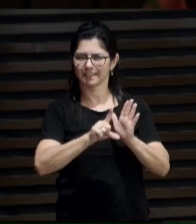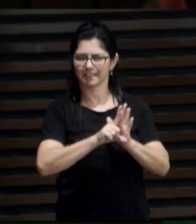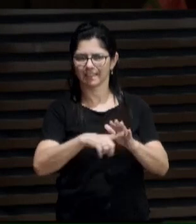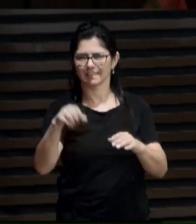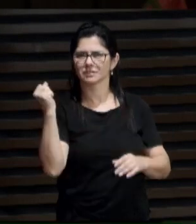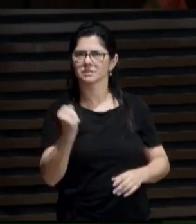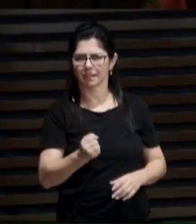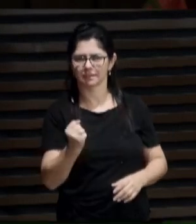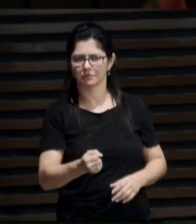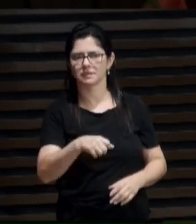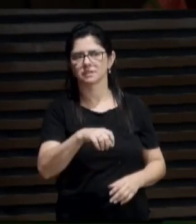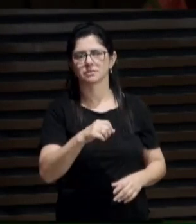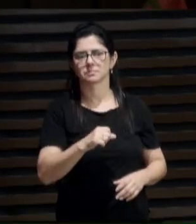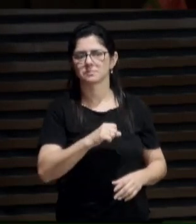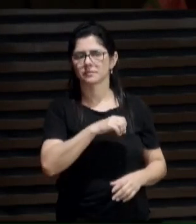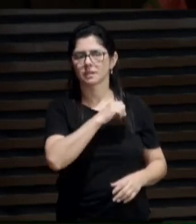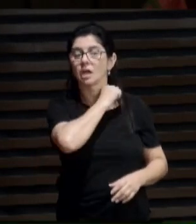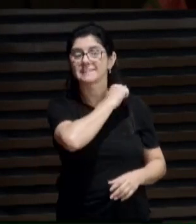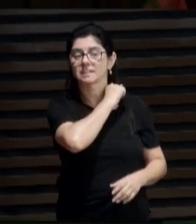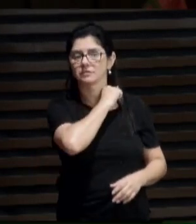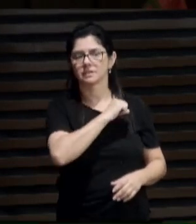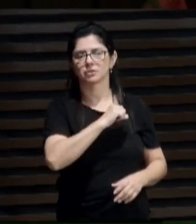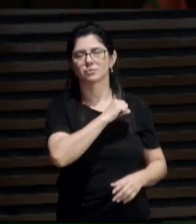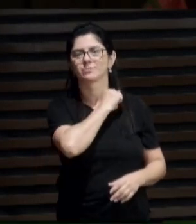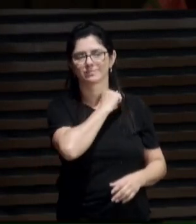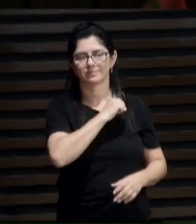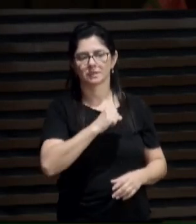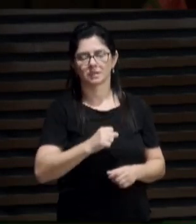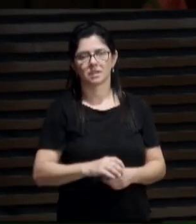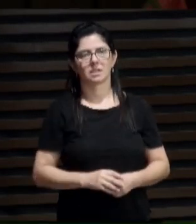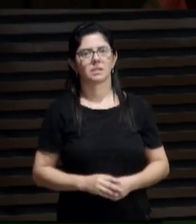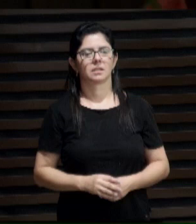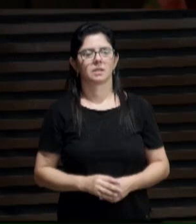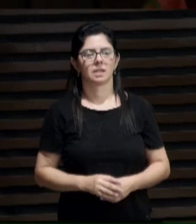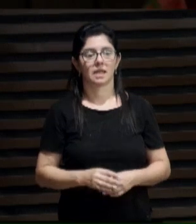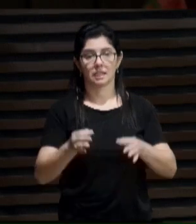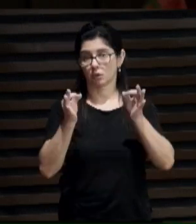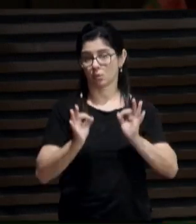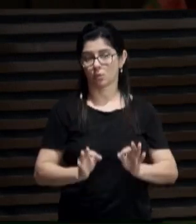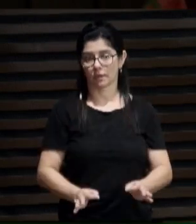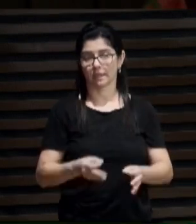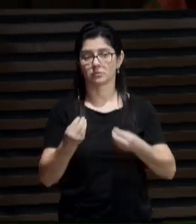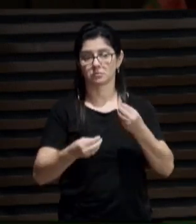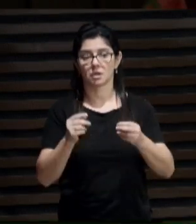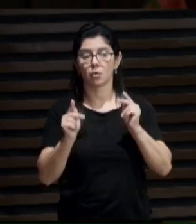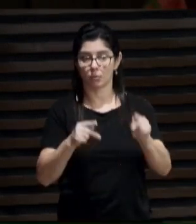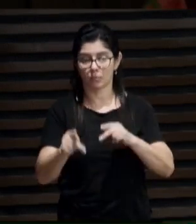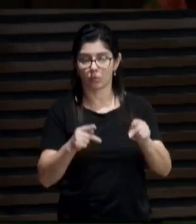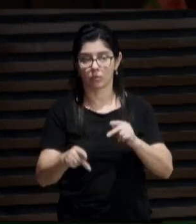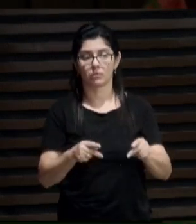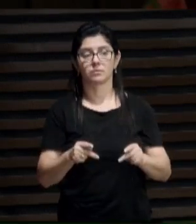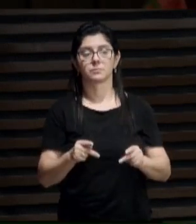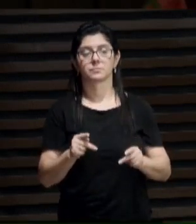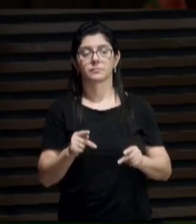a serem oferecidos, estabelecendo o modo correto de como o povo deveria se chegar a ele